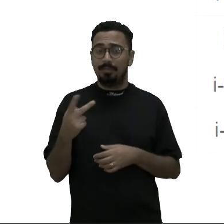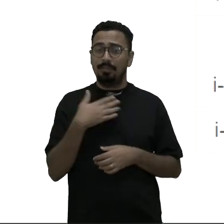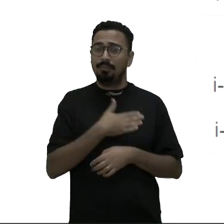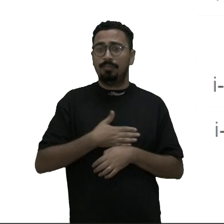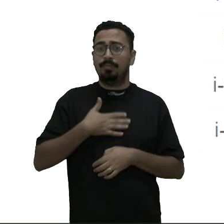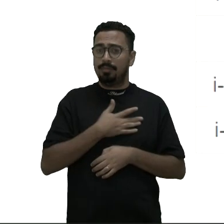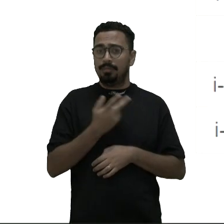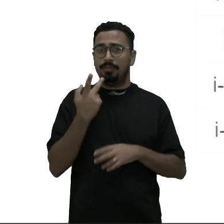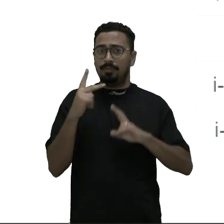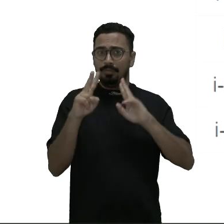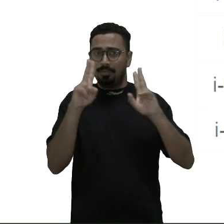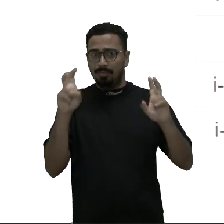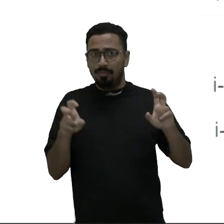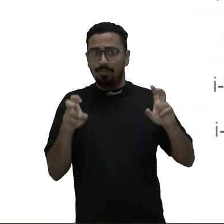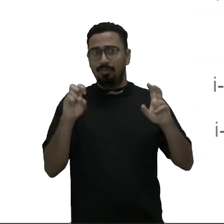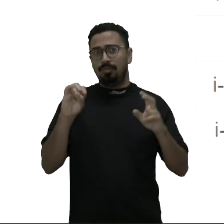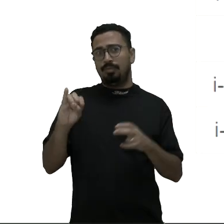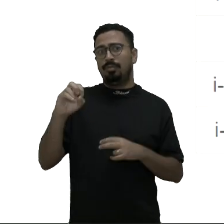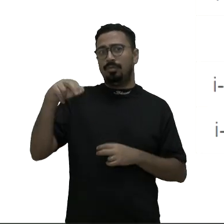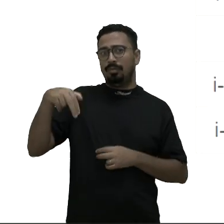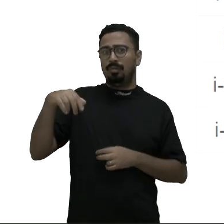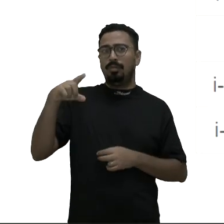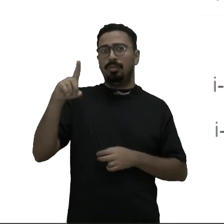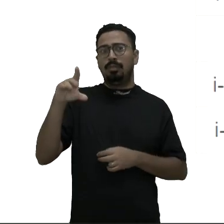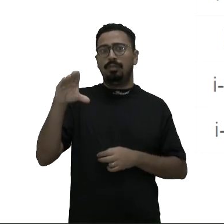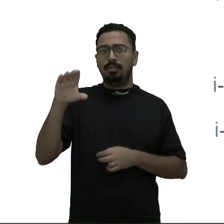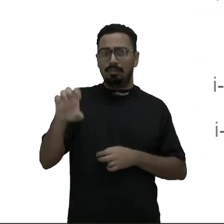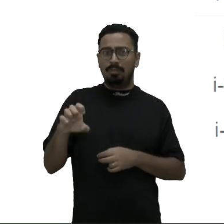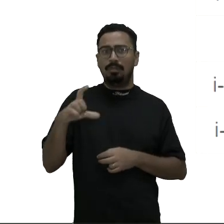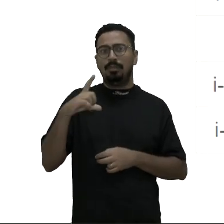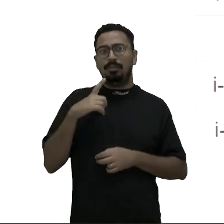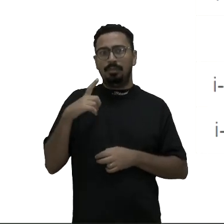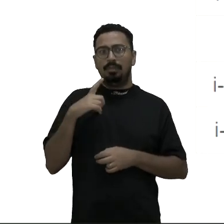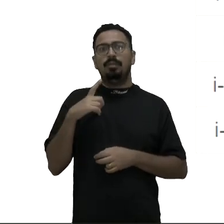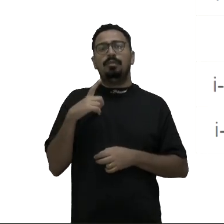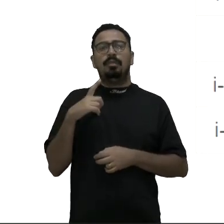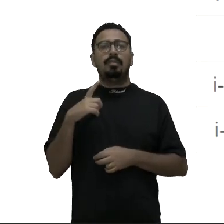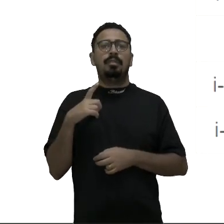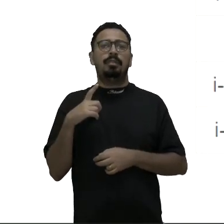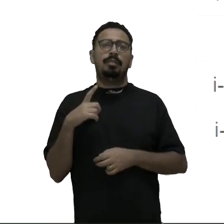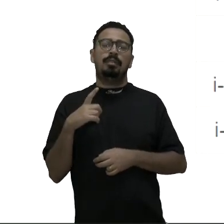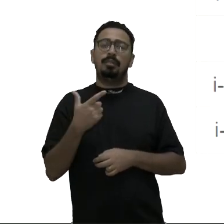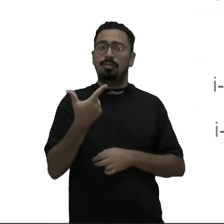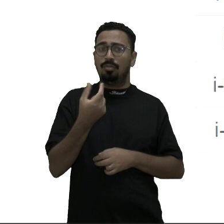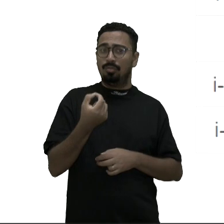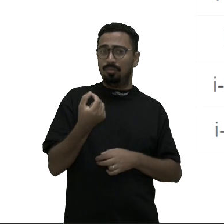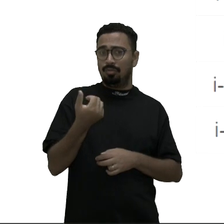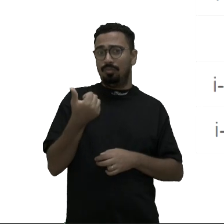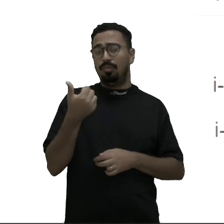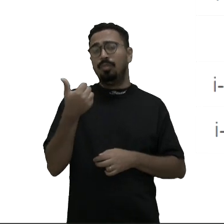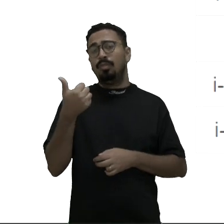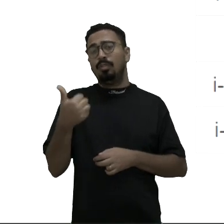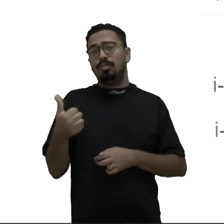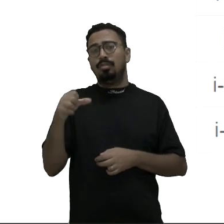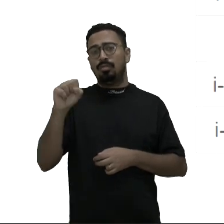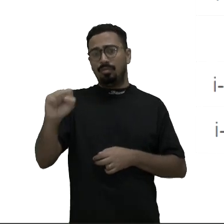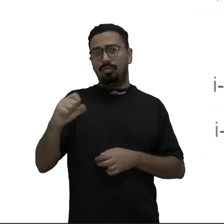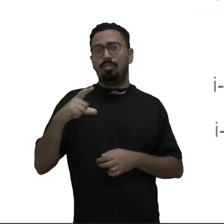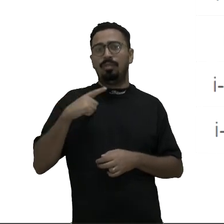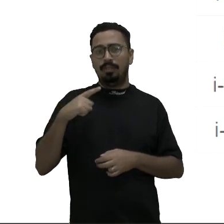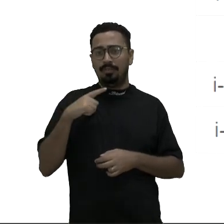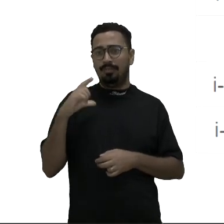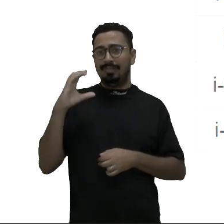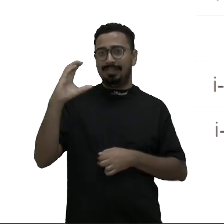índice de efetividade na gestão municipal. Nós tivemos, em 2018, o índice C, em